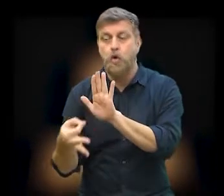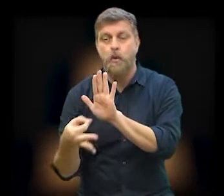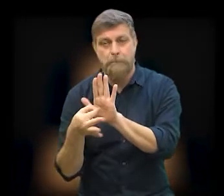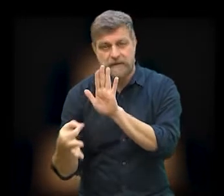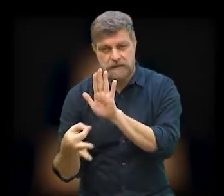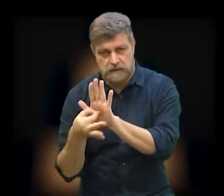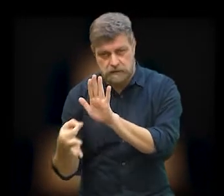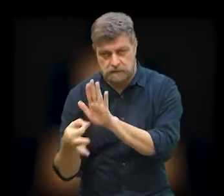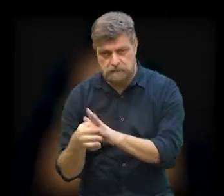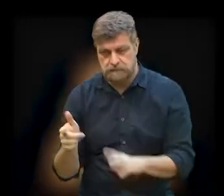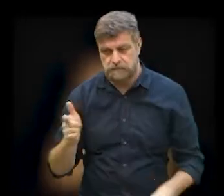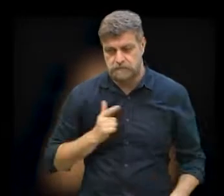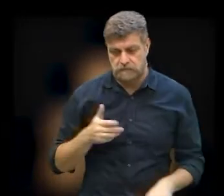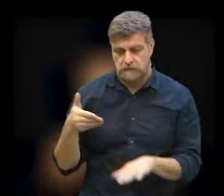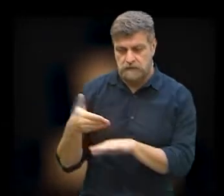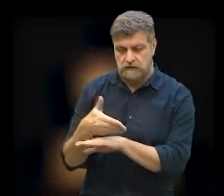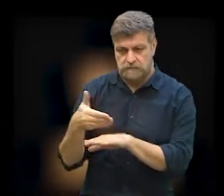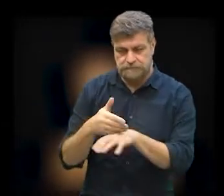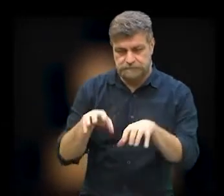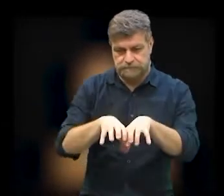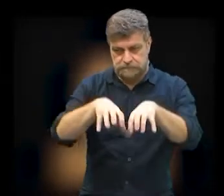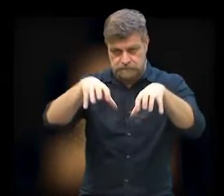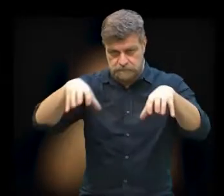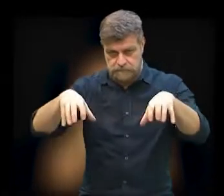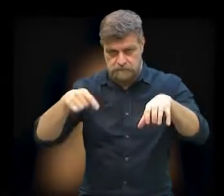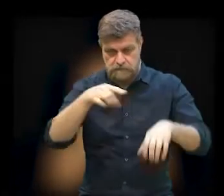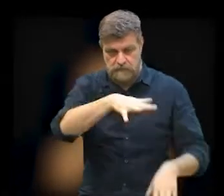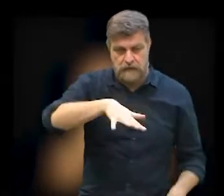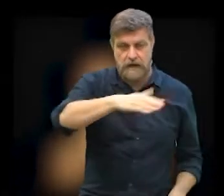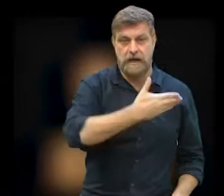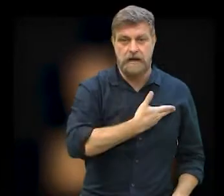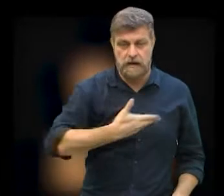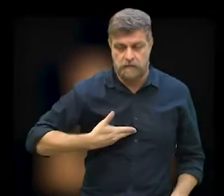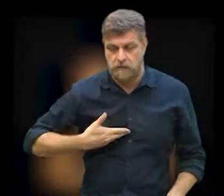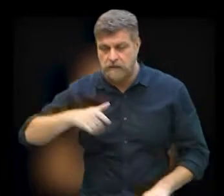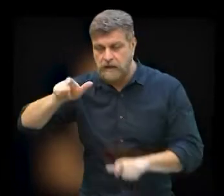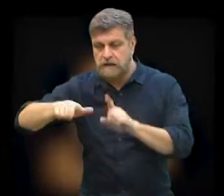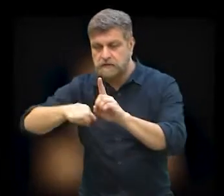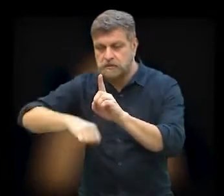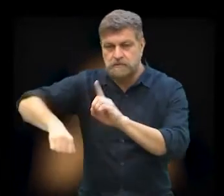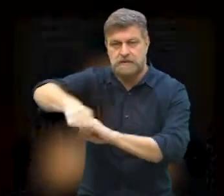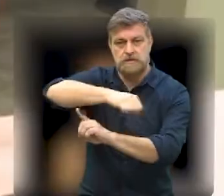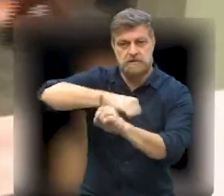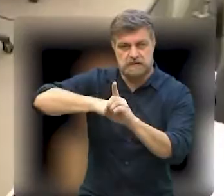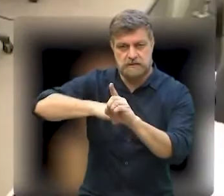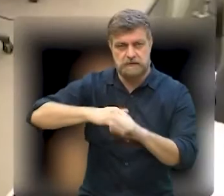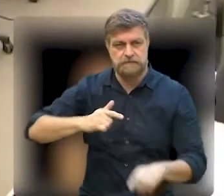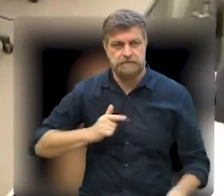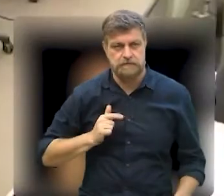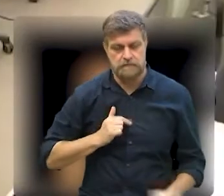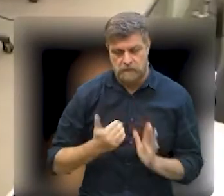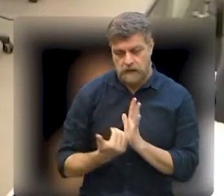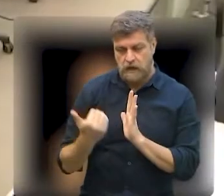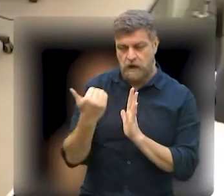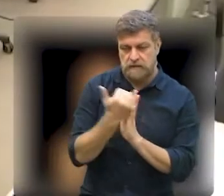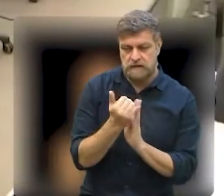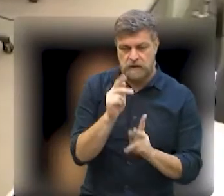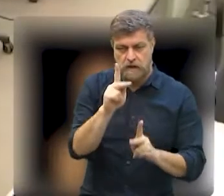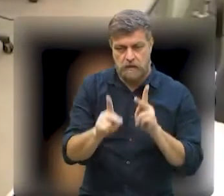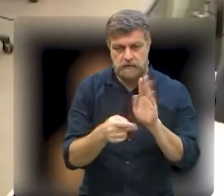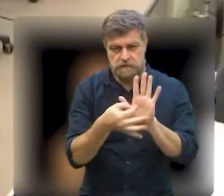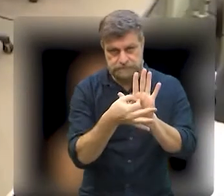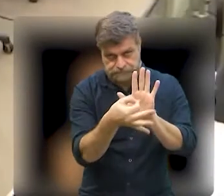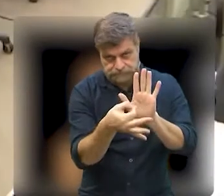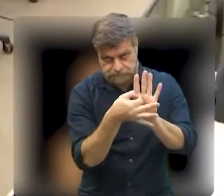consultivo, de composição paritária entre poder público e sociedade civil. A ampliação da participação